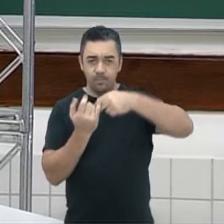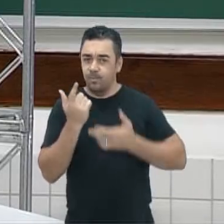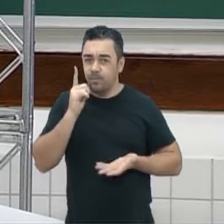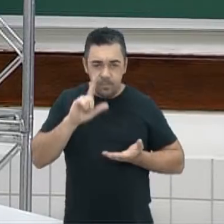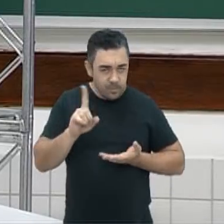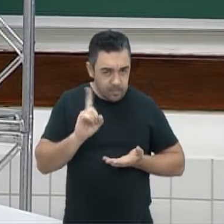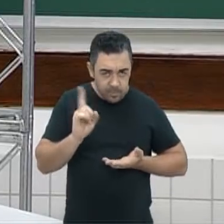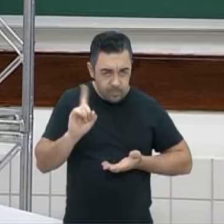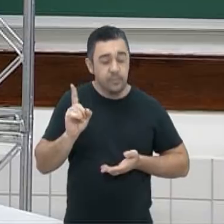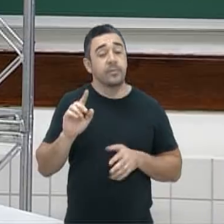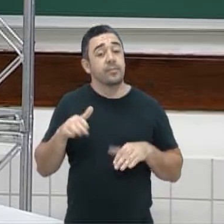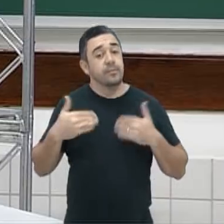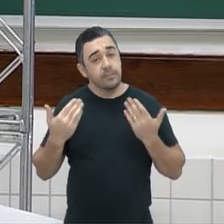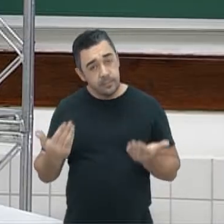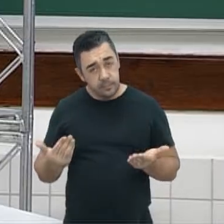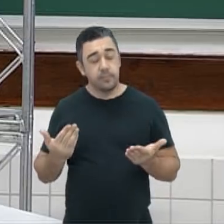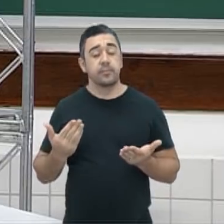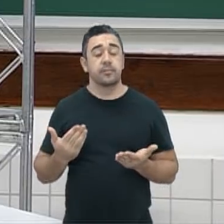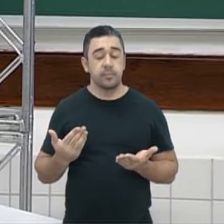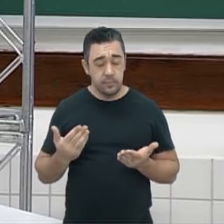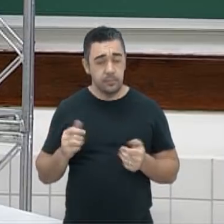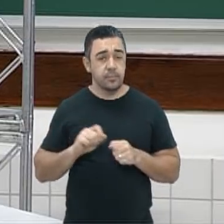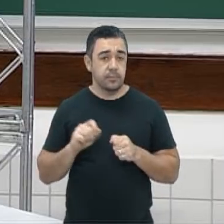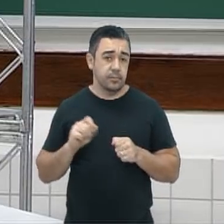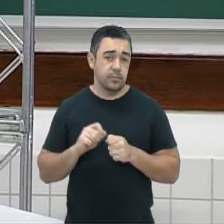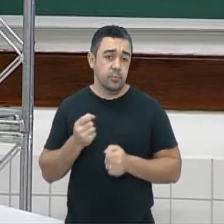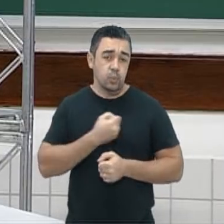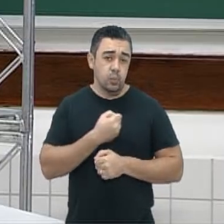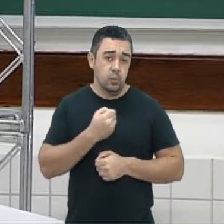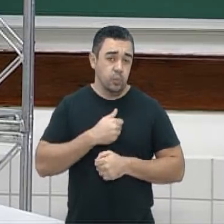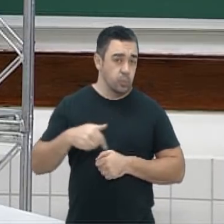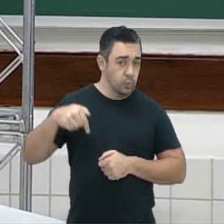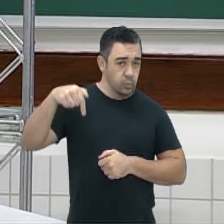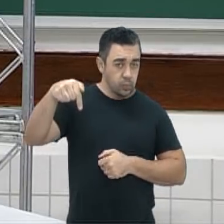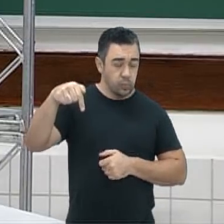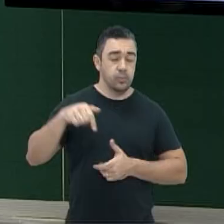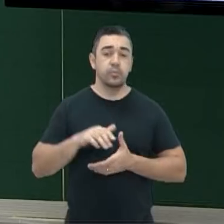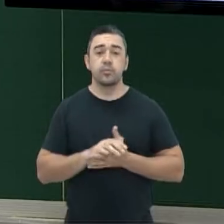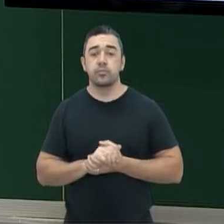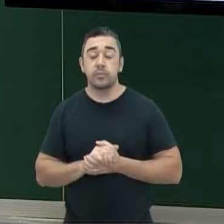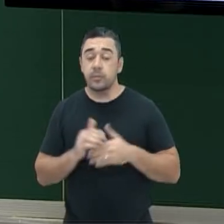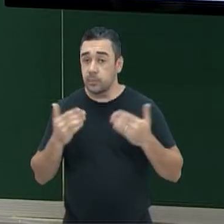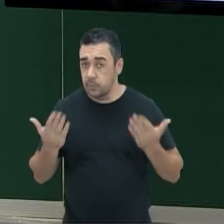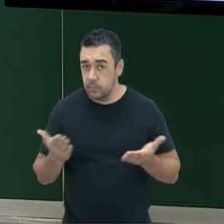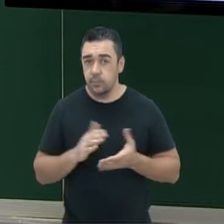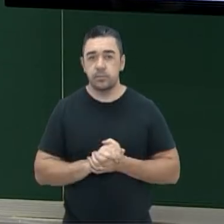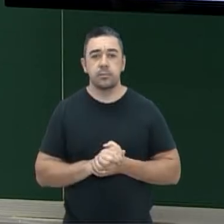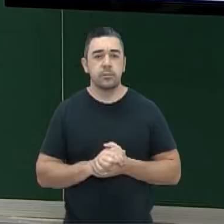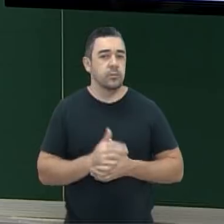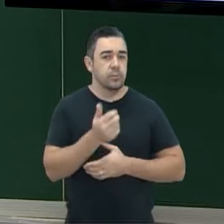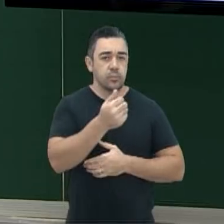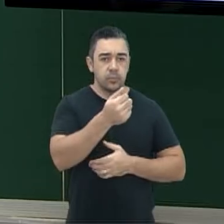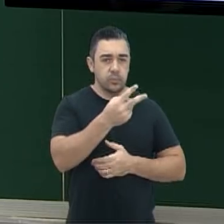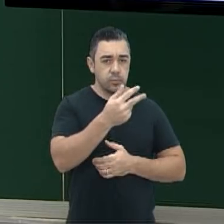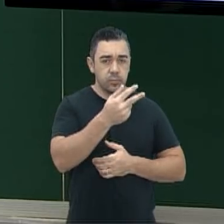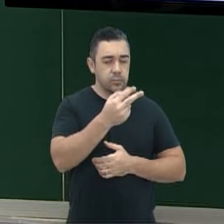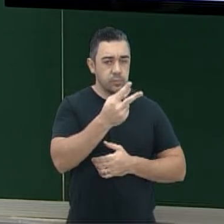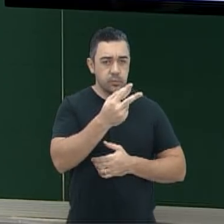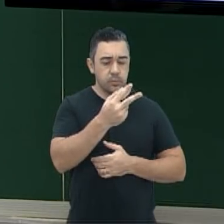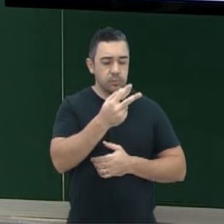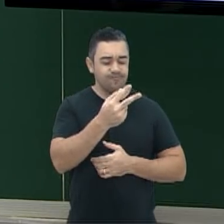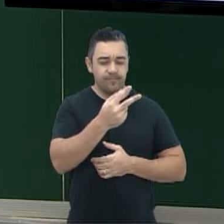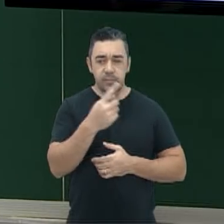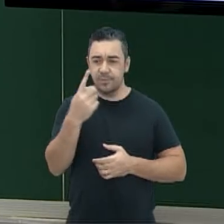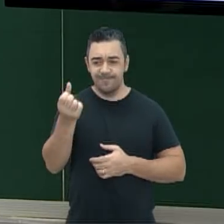não. Mas a gente está trabalhando no conjunto dos números racionais. Então, o 16 não